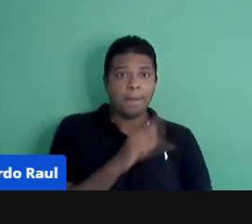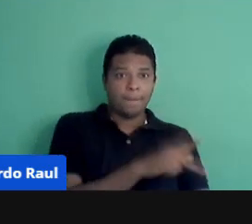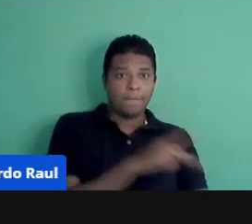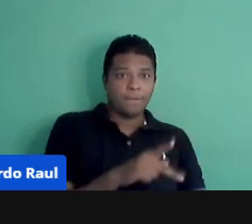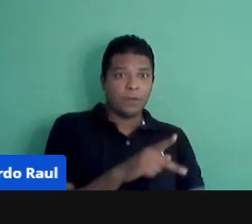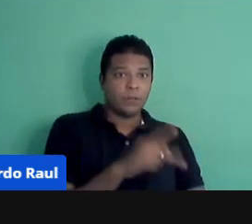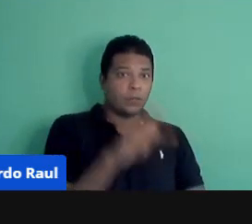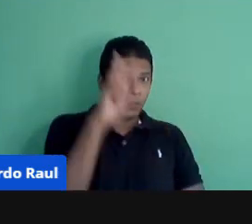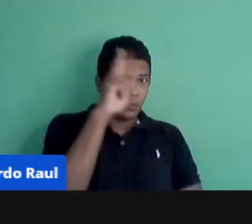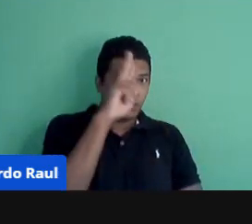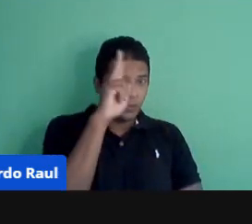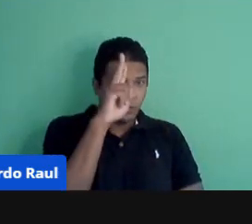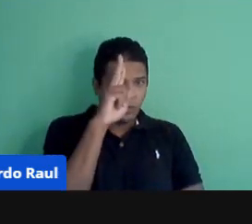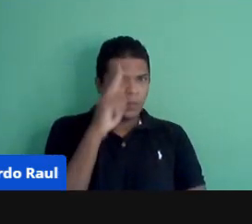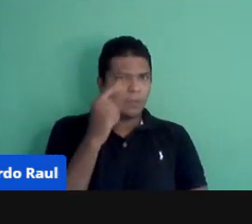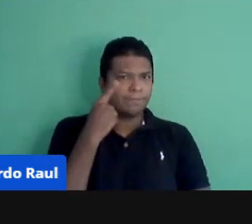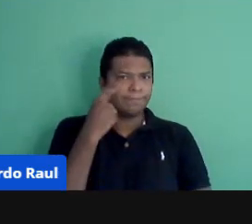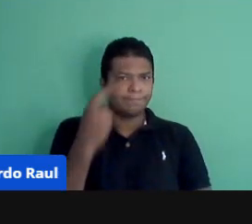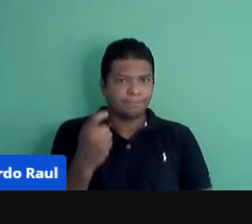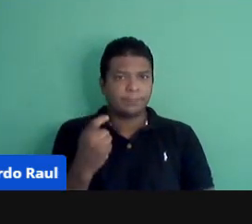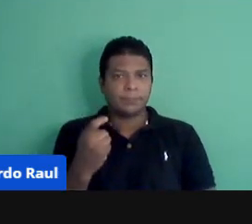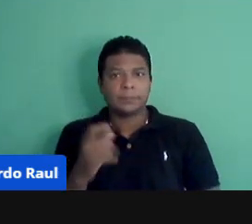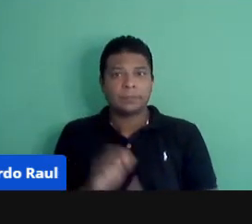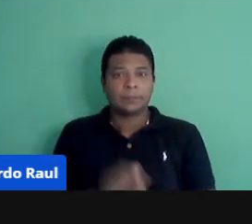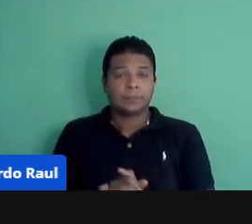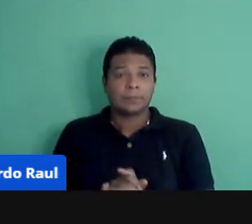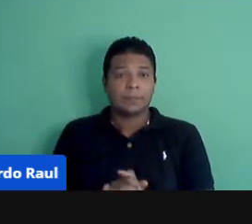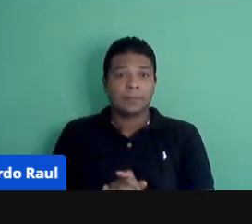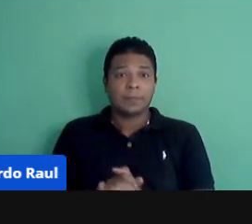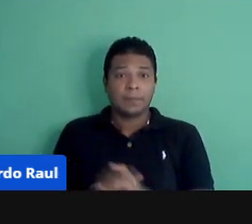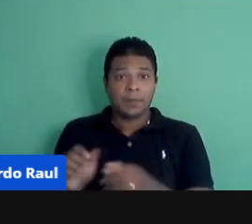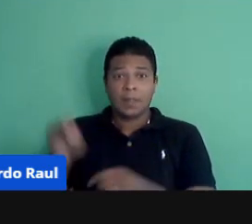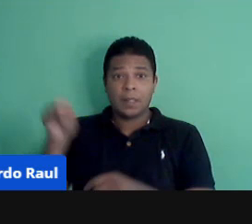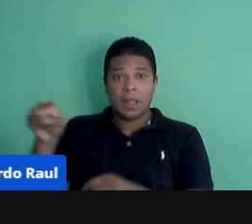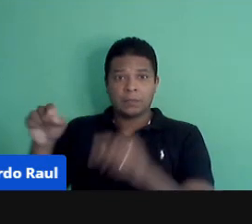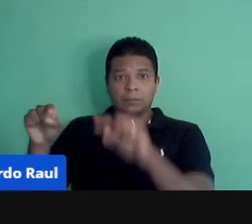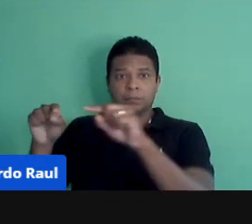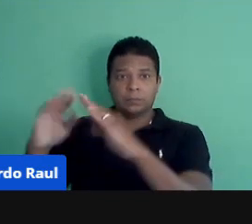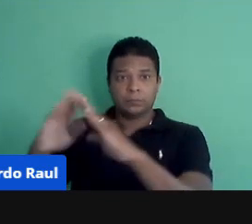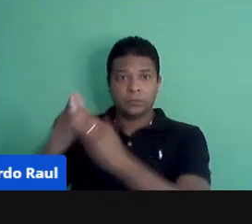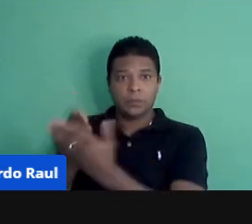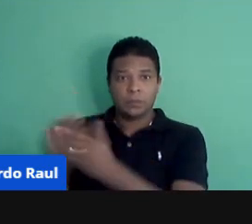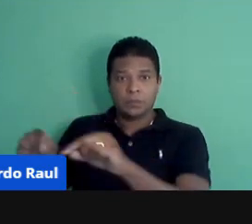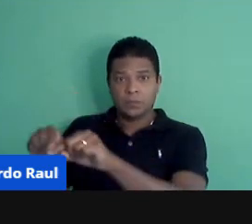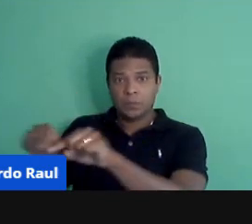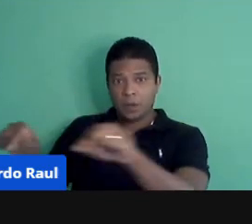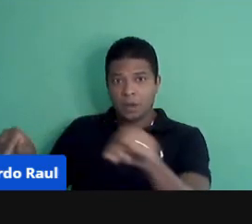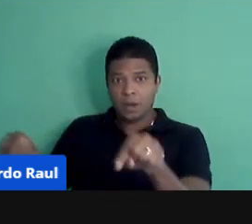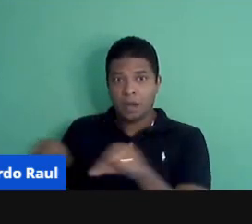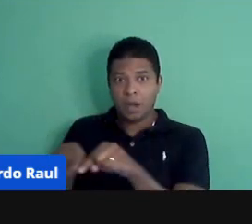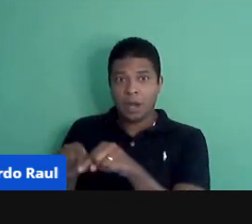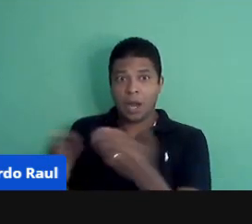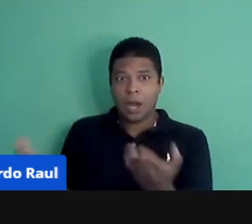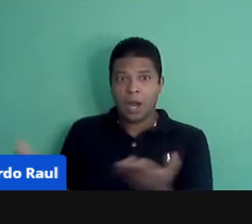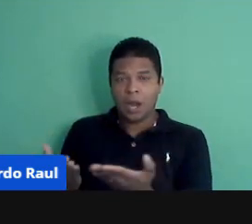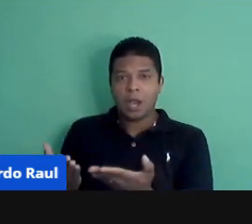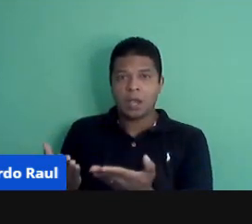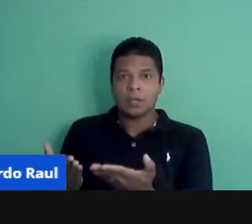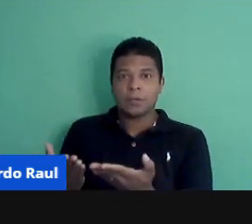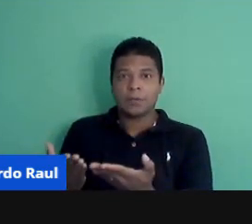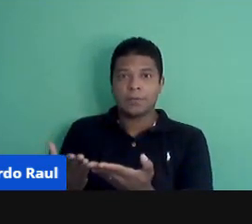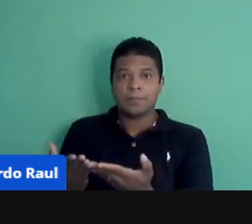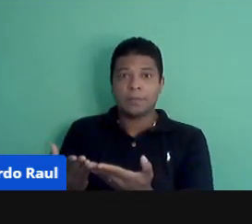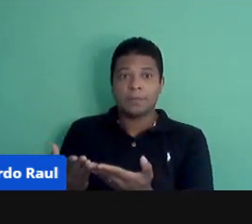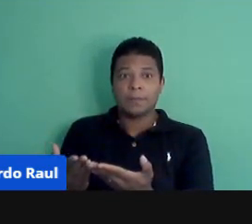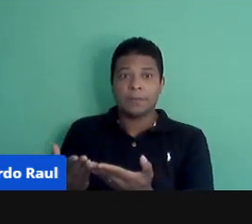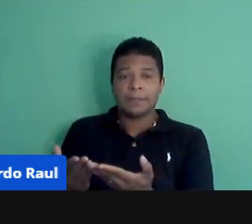muito interessante, porque aquele espaço antes, que era lá na escola, né, ele agora é mais fluido, o tempo é mais fluido.